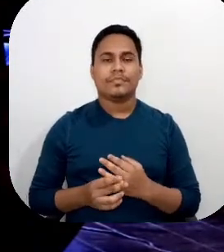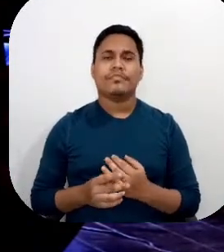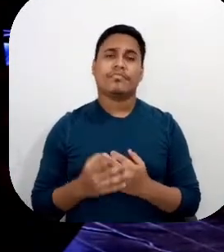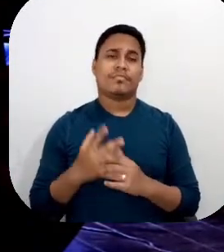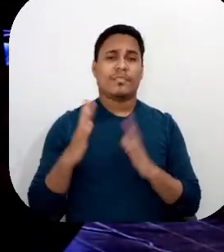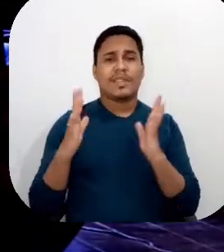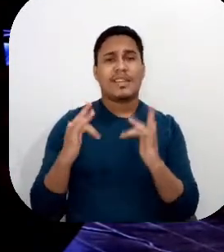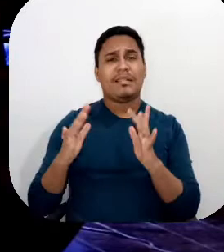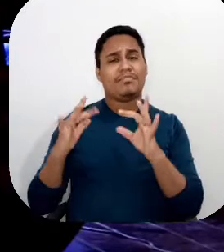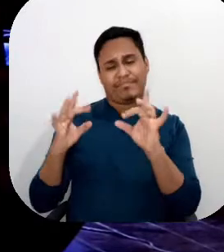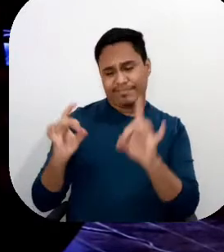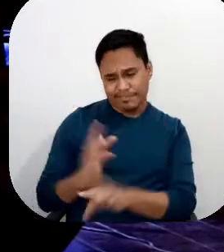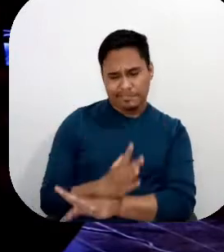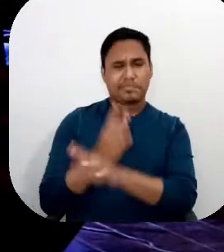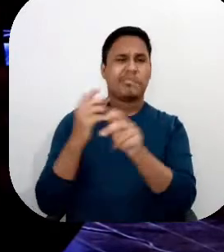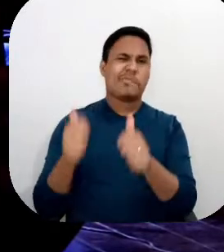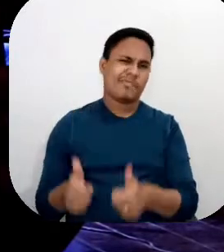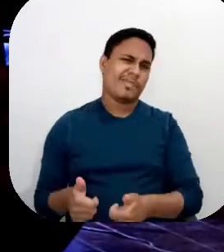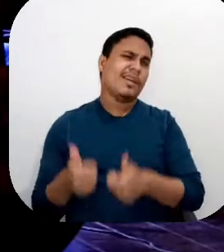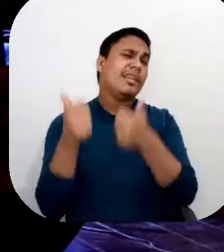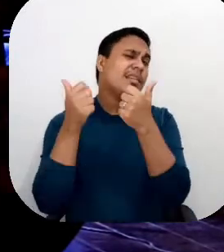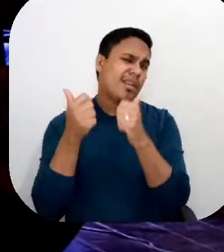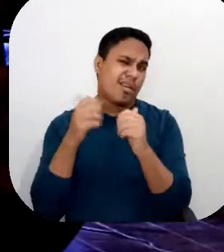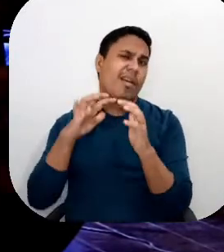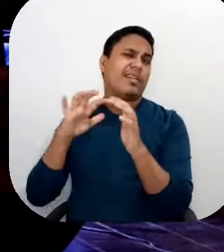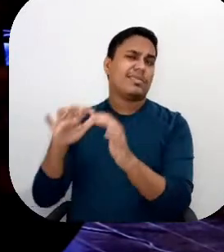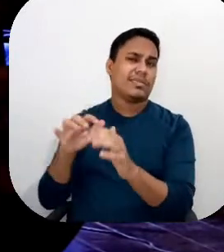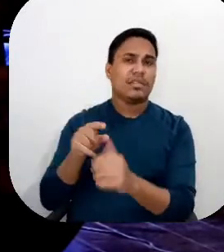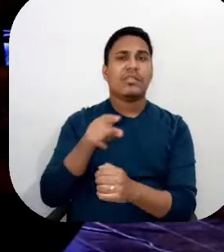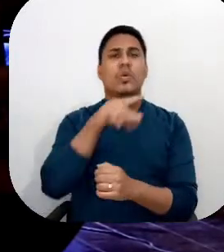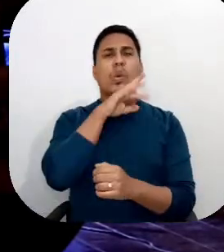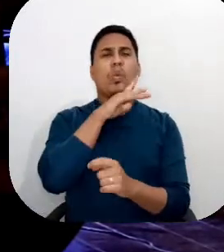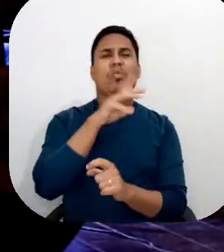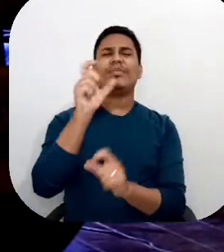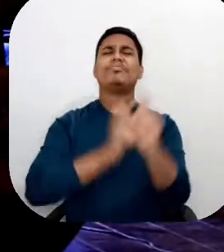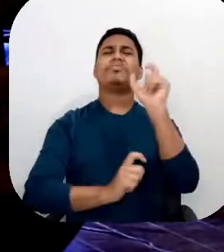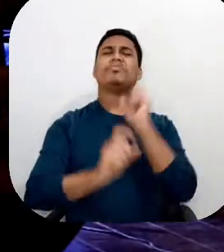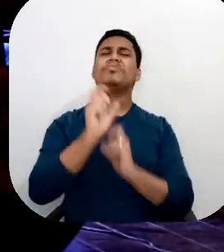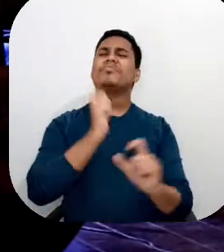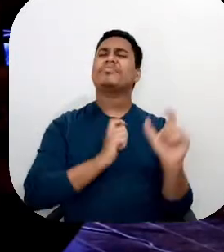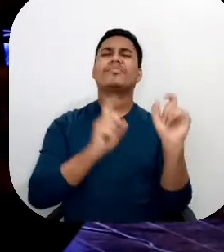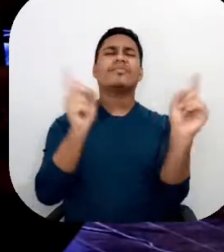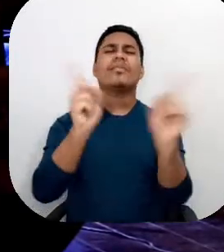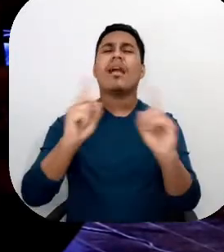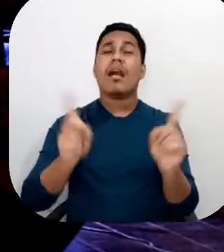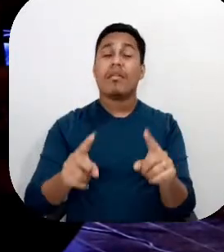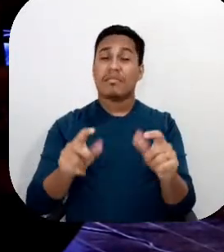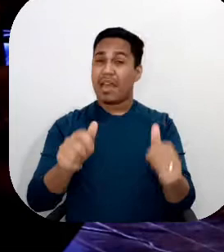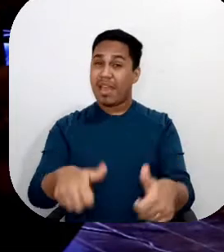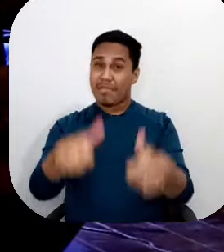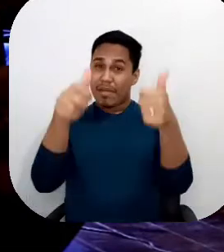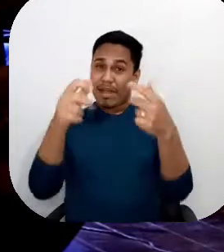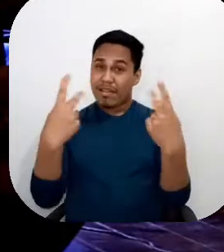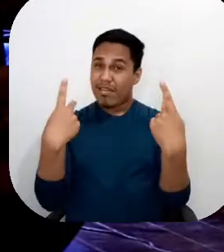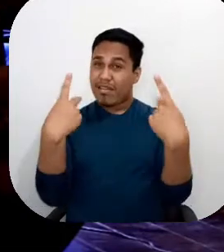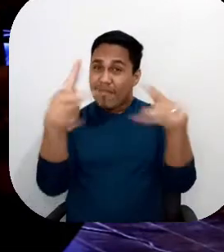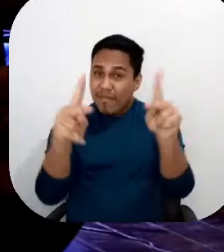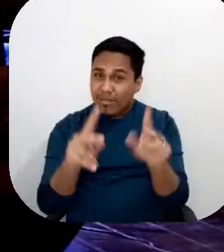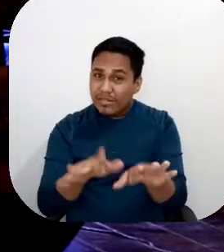Dizer que foi melhor assim, não seja tão ruim. Se foi melhor pra